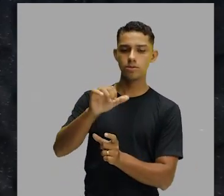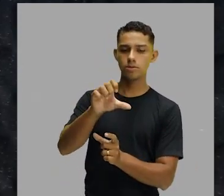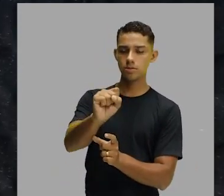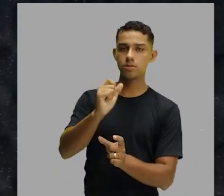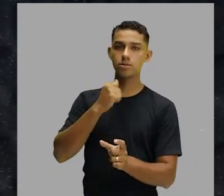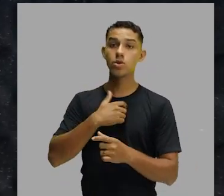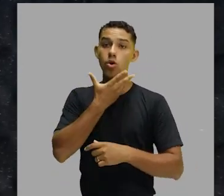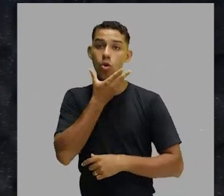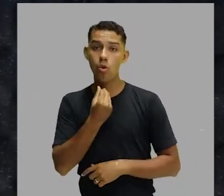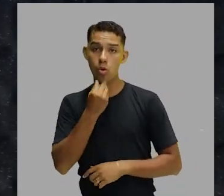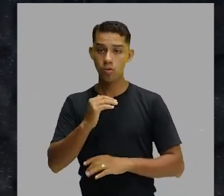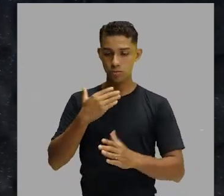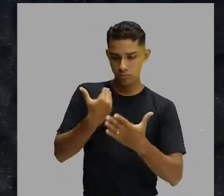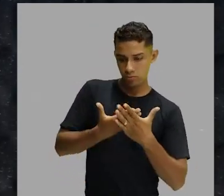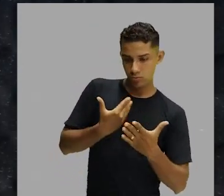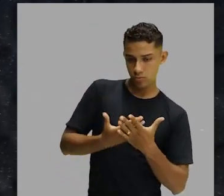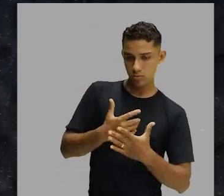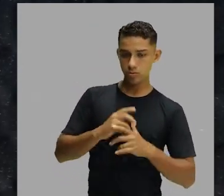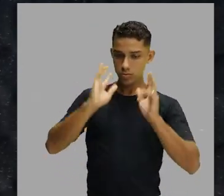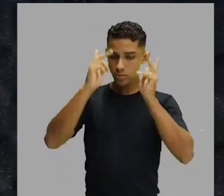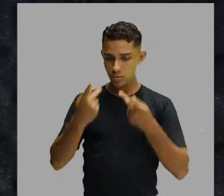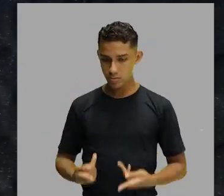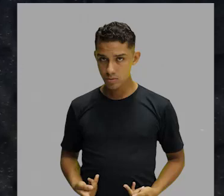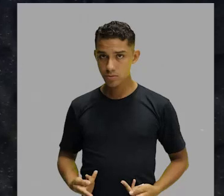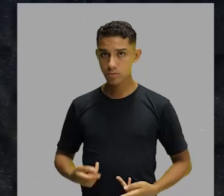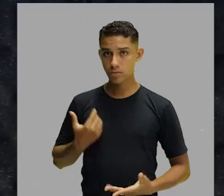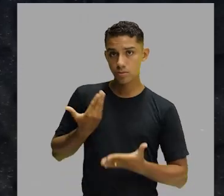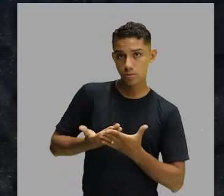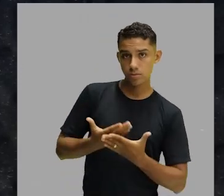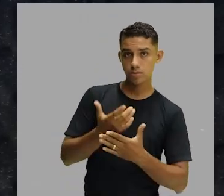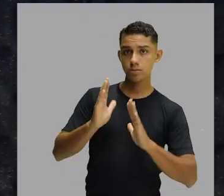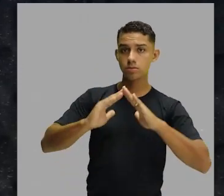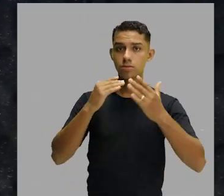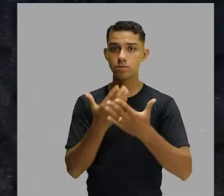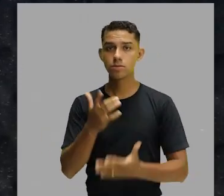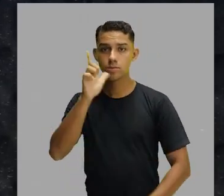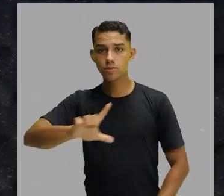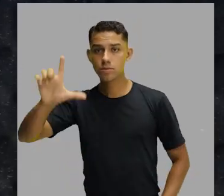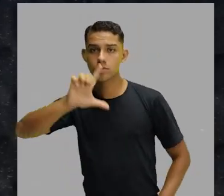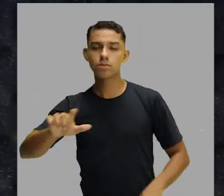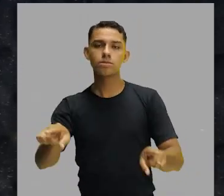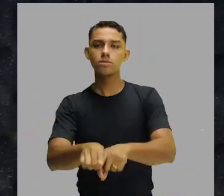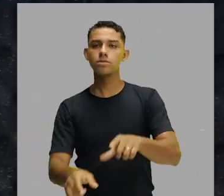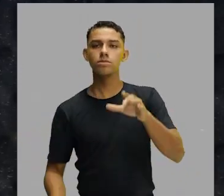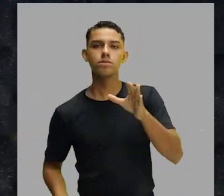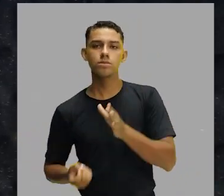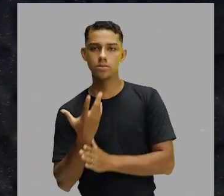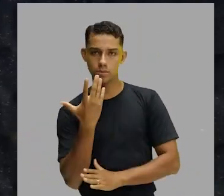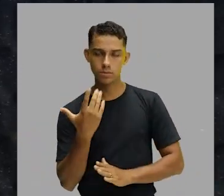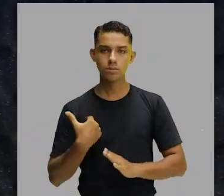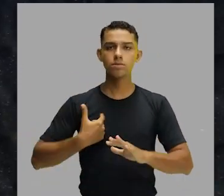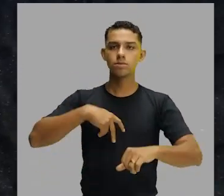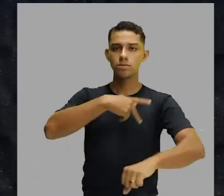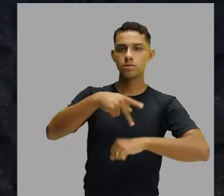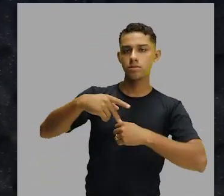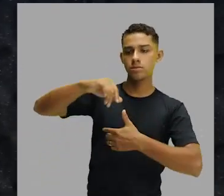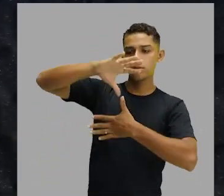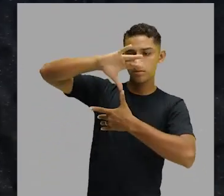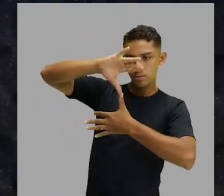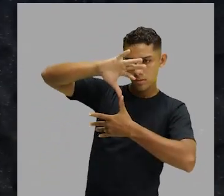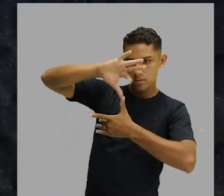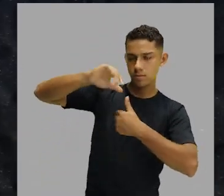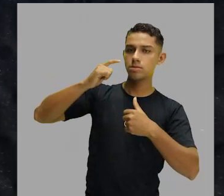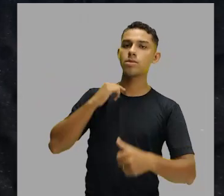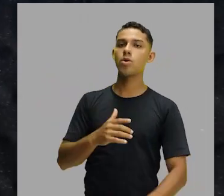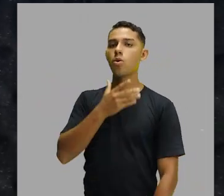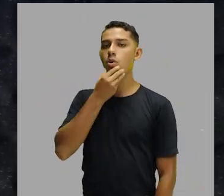antropocêntrico. Outra coisa importante, eu falei da descoberta da América por Cristóvão Colombo, eu já falei das grandes navegações